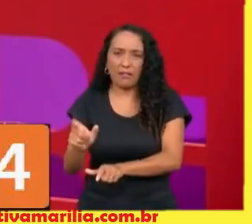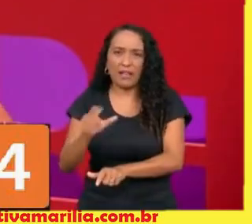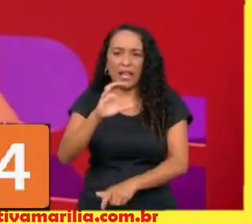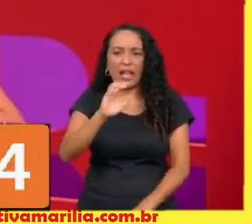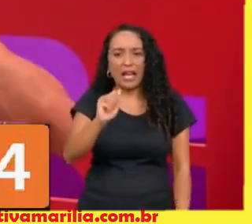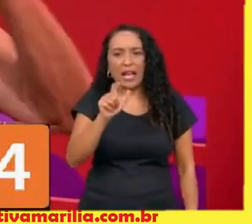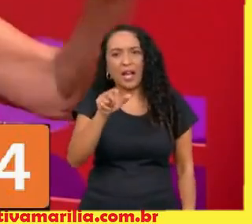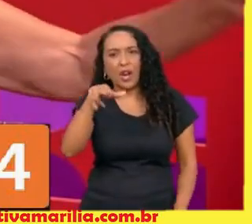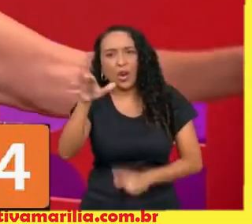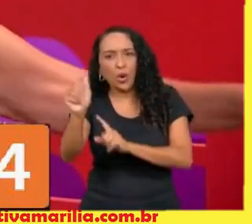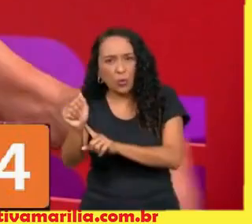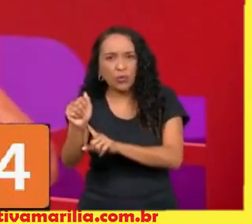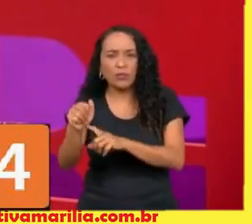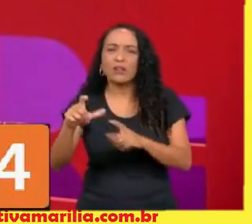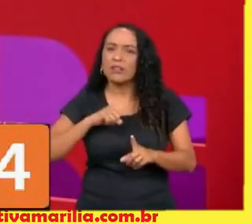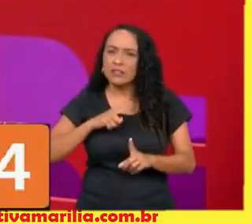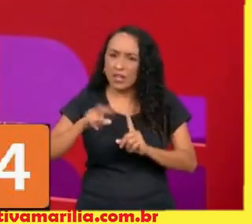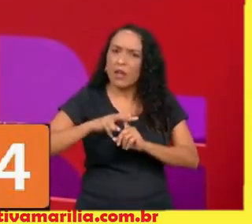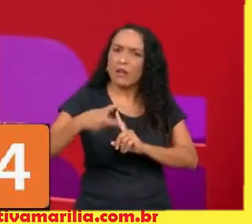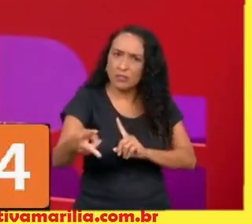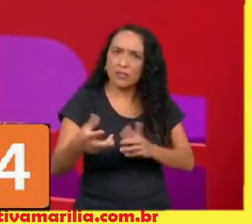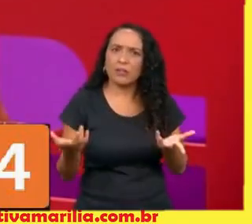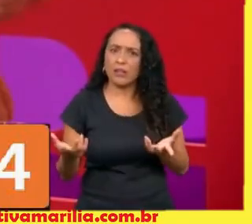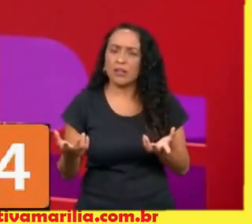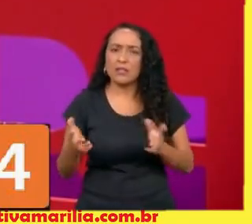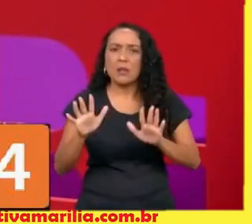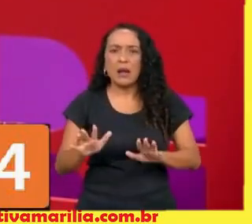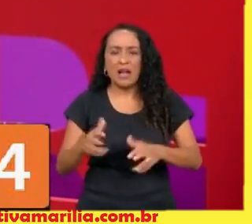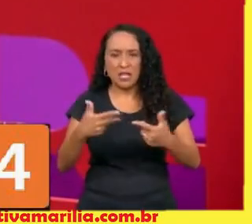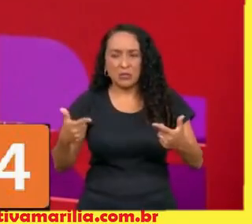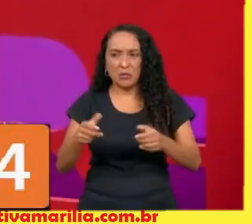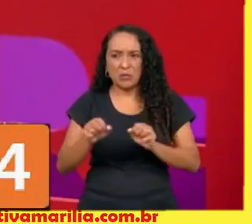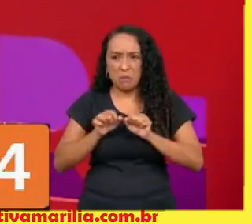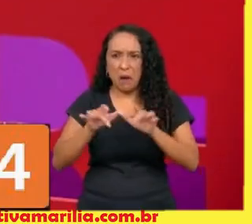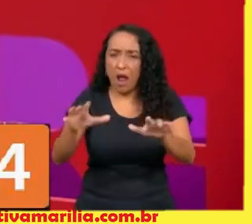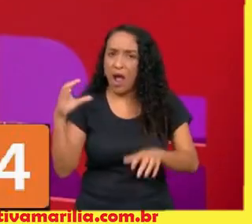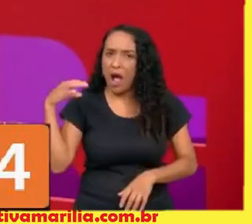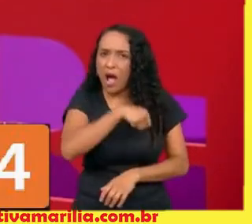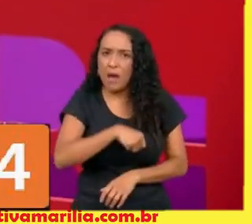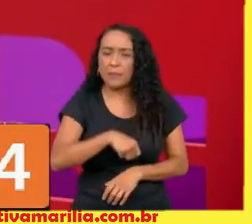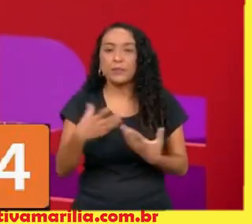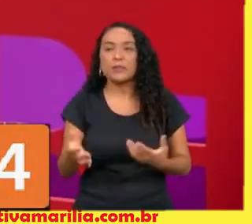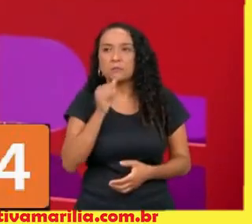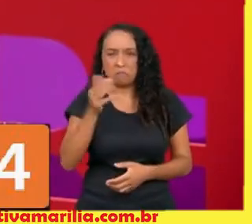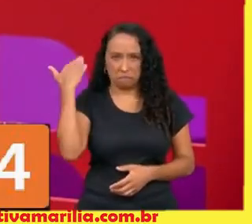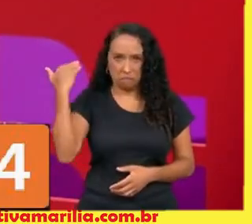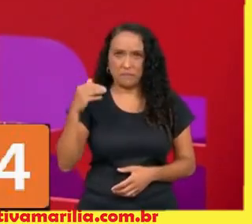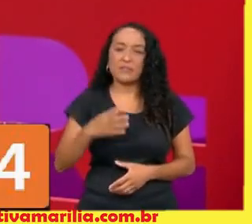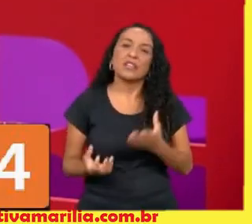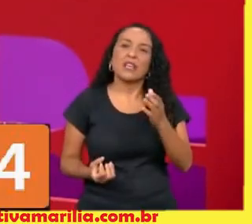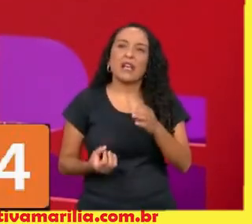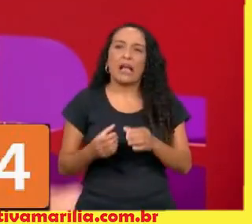as coisas viralizam, como se diz, muito rápido, né? Você também podia inventar. No tempo da Comissão da Verdade, inventaram uma mentira sobre